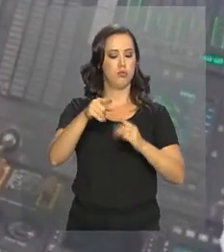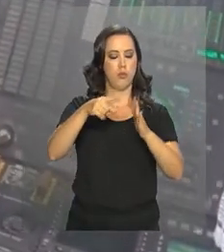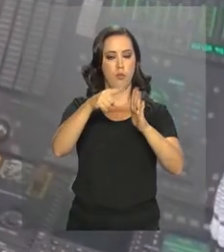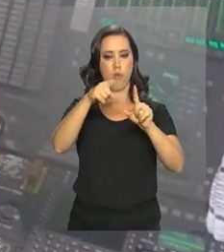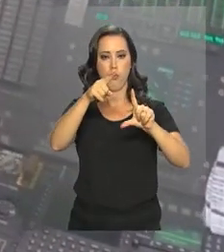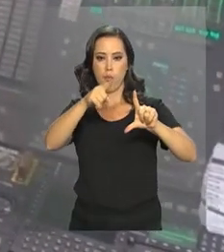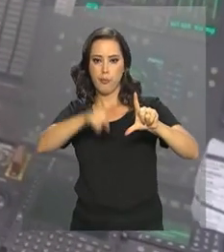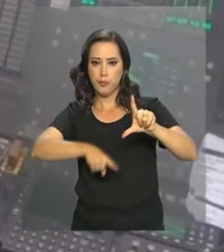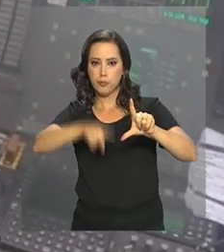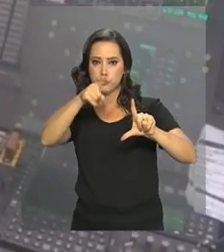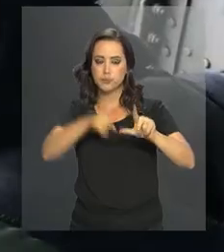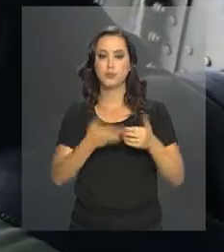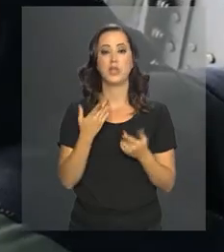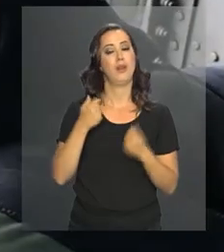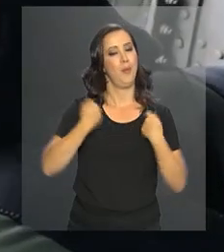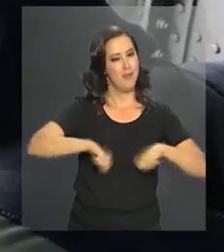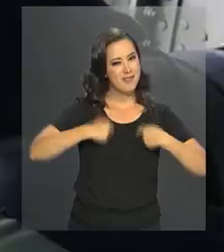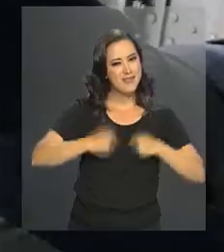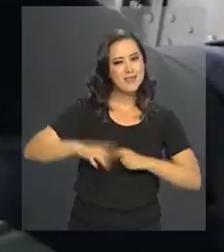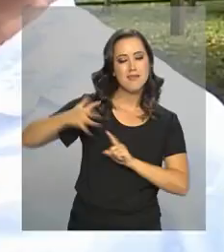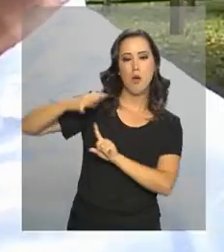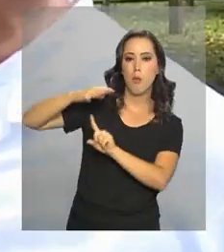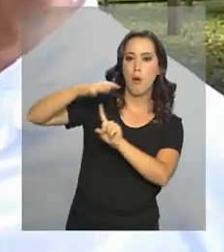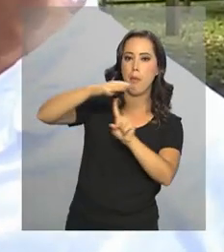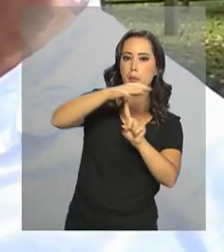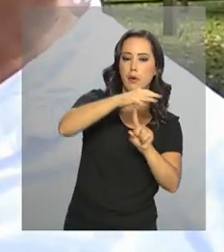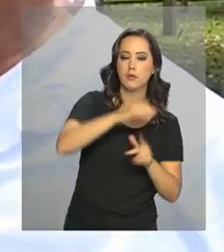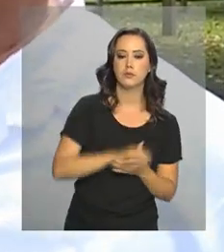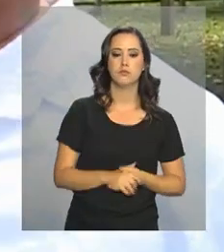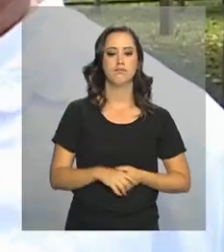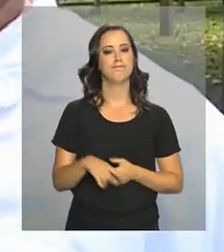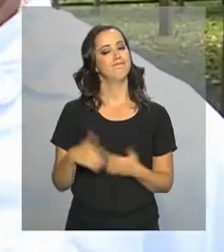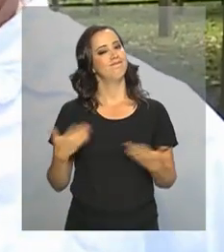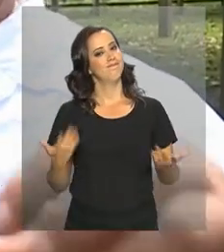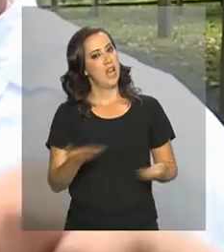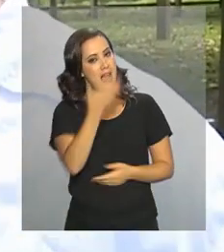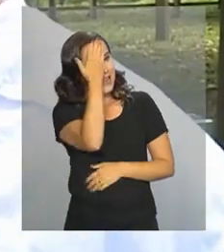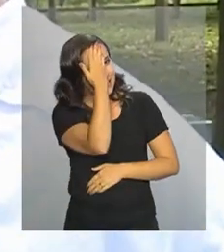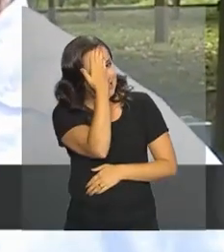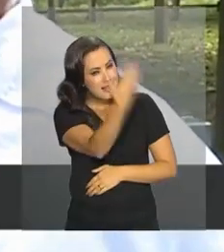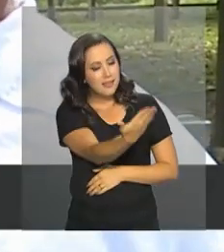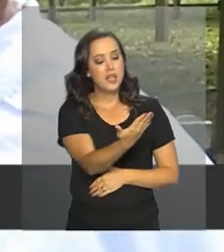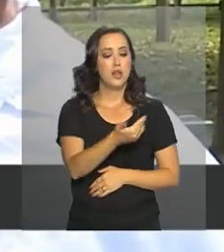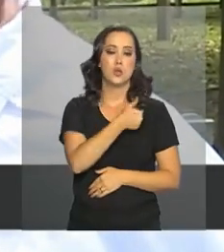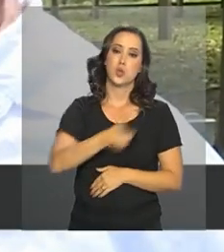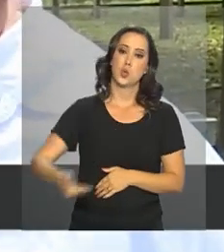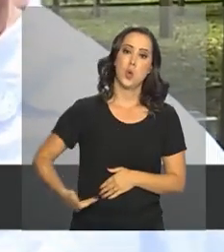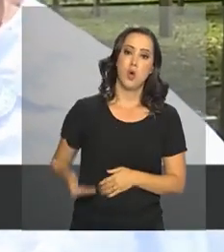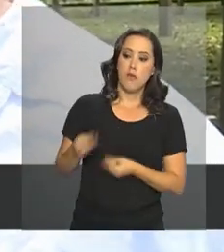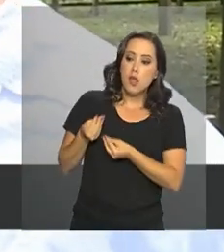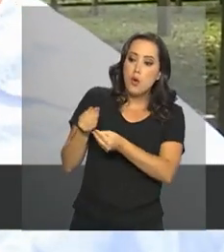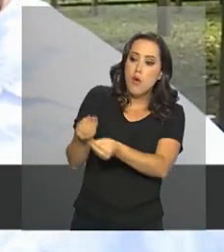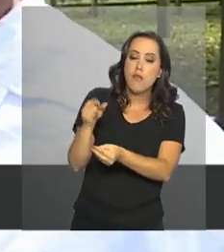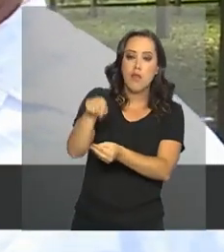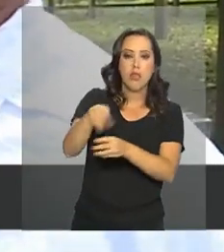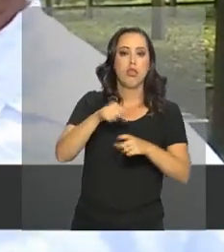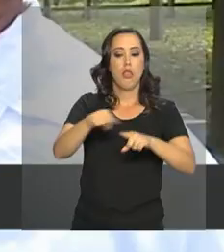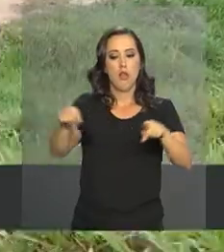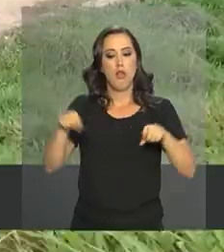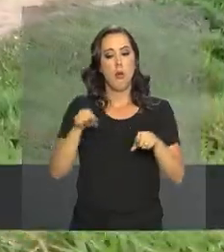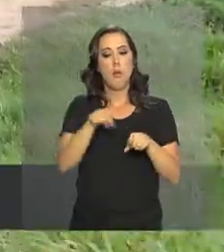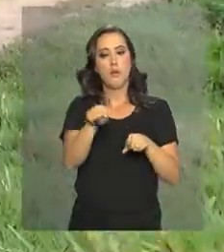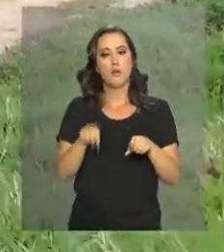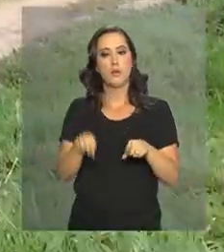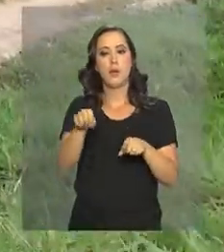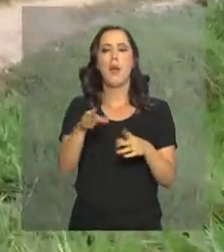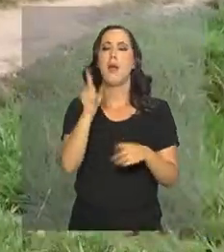eleitores da localidade o direito de votar então agradeço muito o governo e justiça que é diminuir muito sacrifício da comunidade